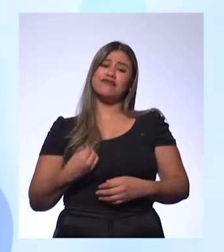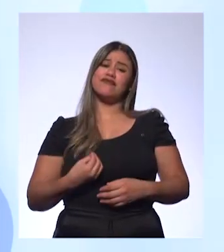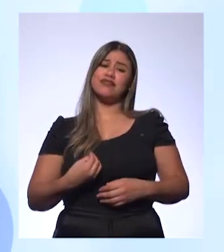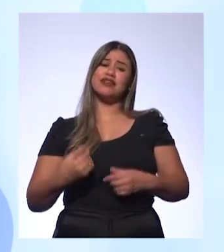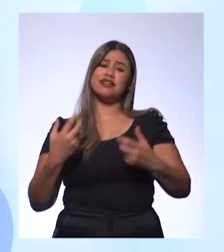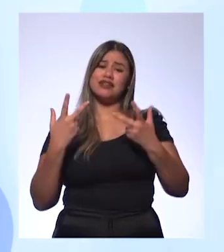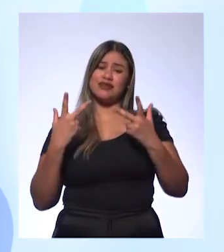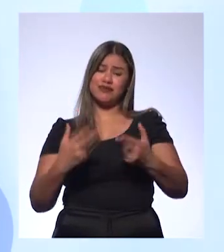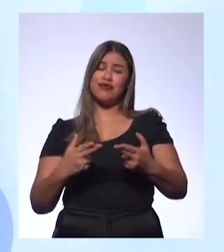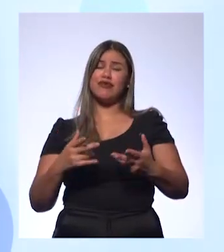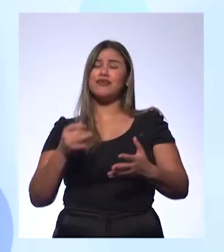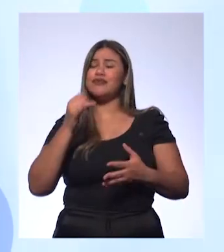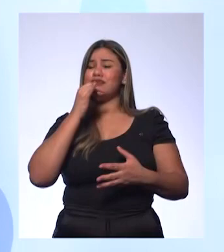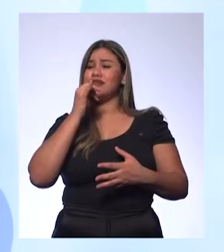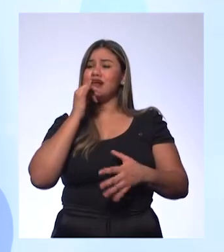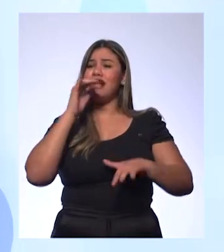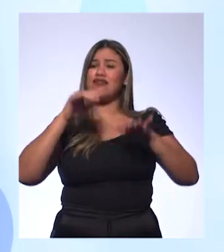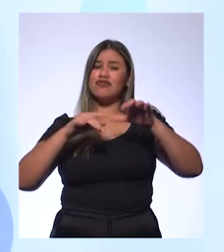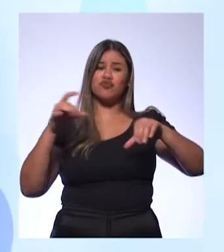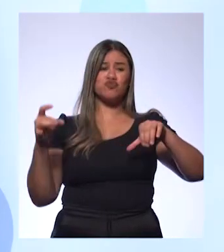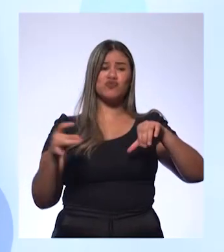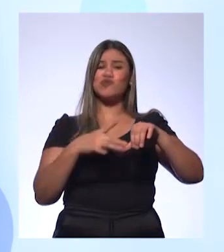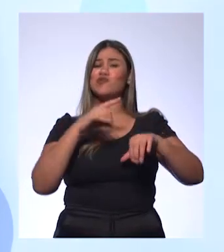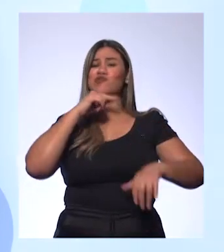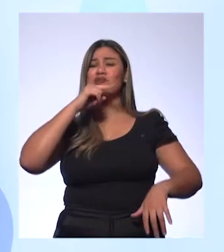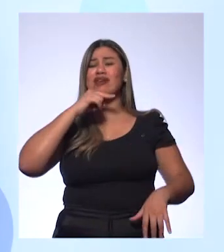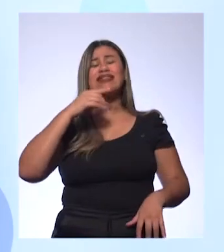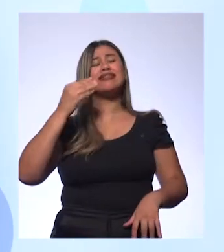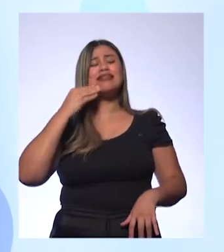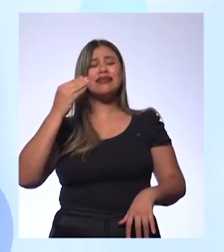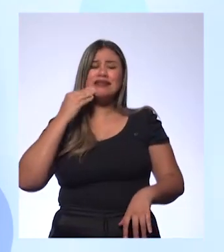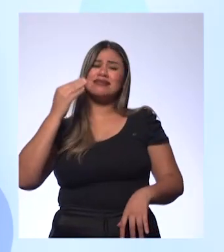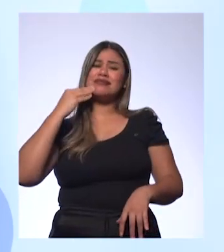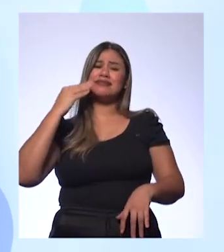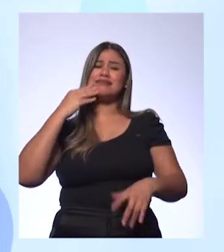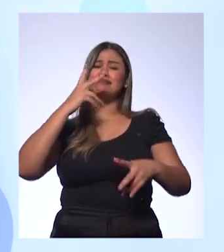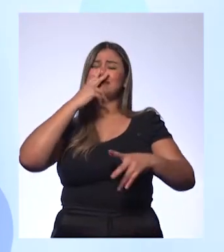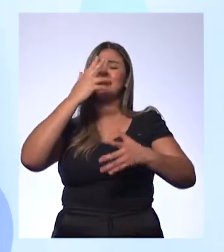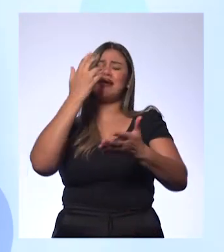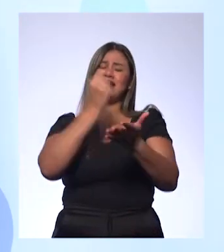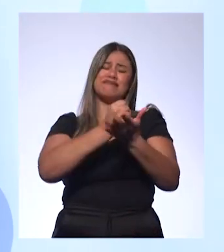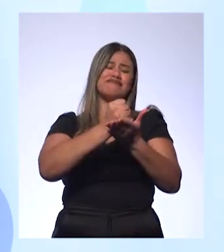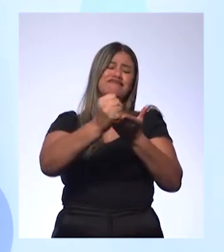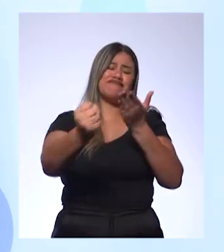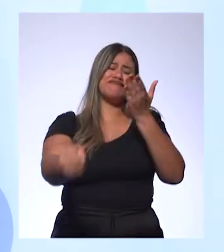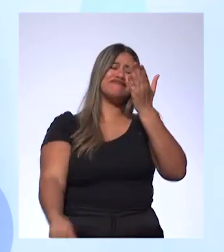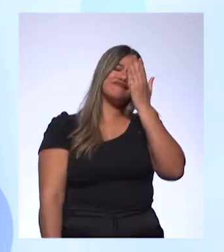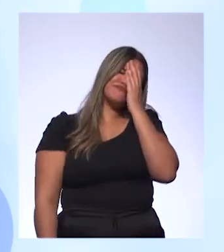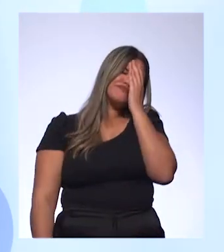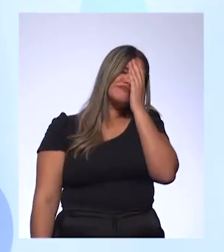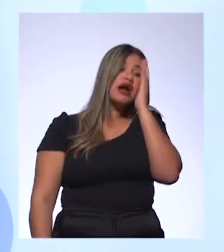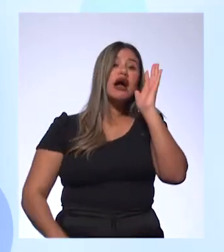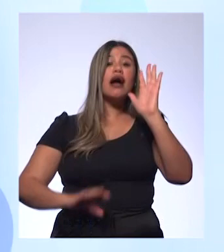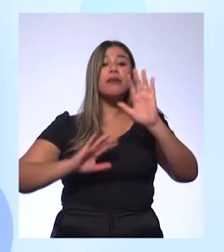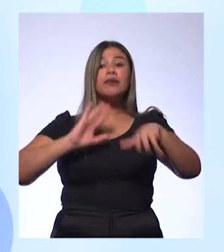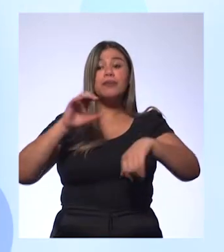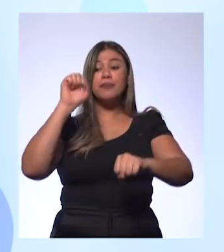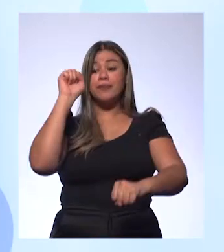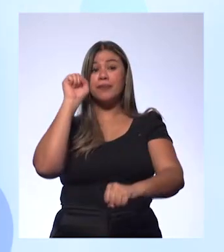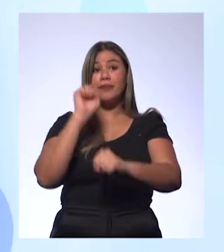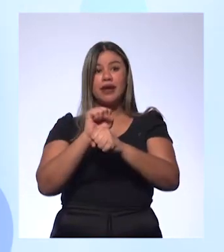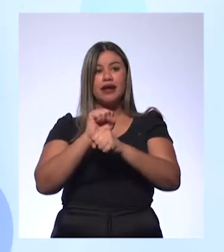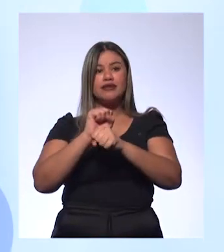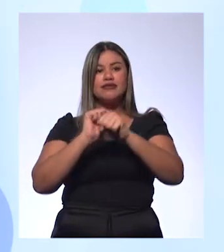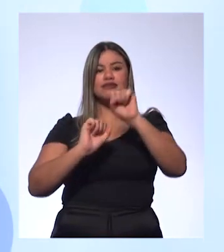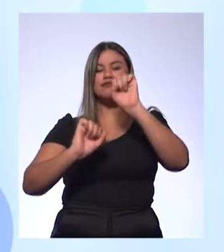gente leva gols, né? A gente parece que vai perder, parece que está tudo terminado, mas é a hora da gente parar tudo que a